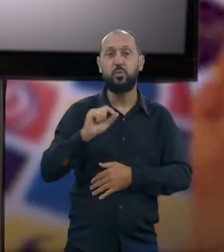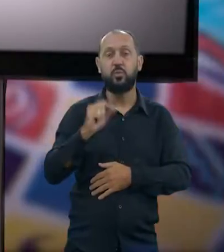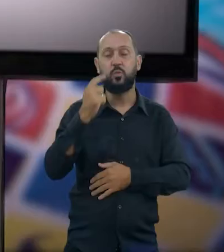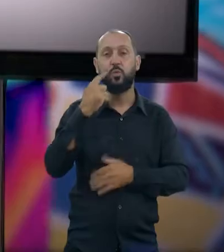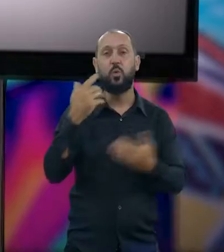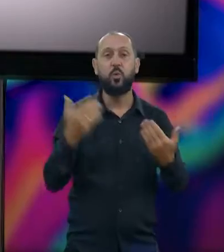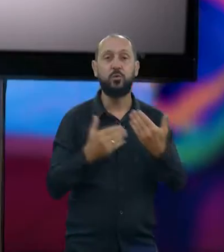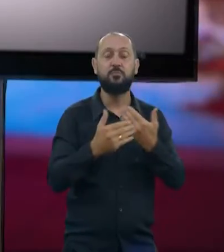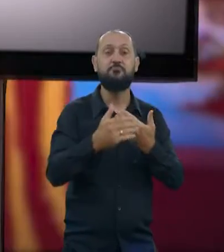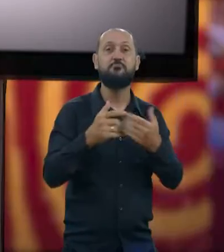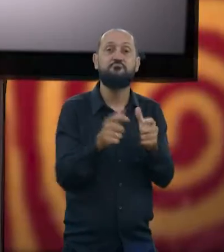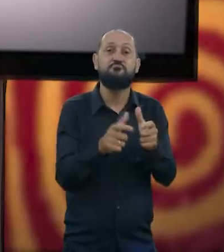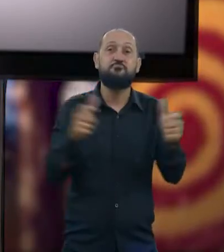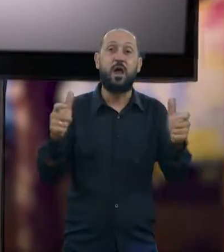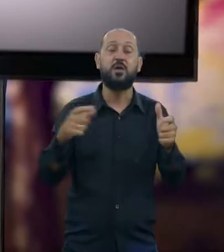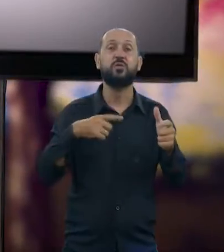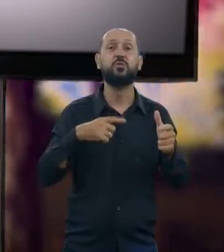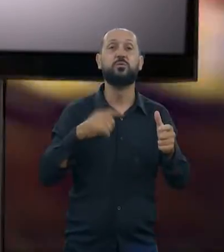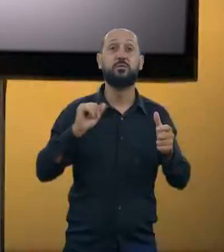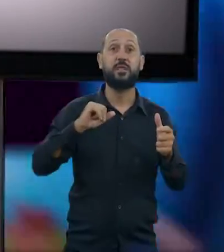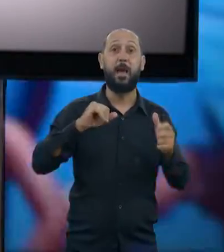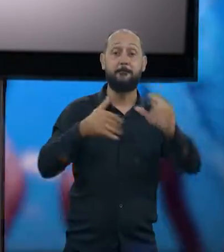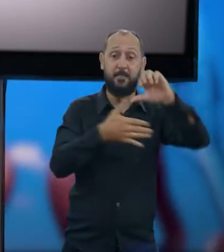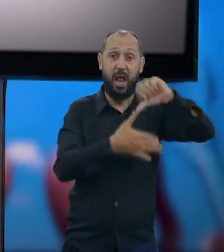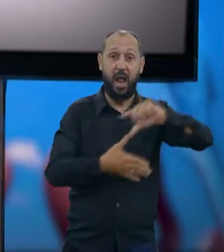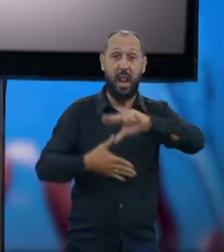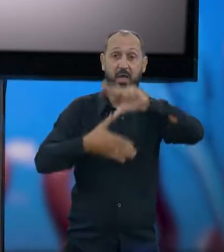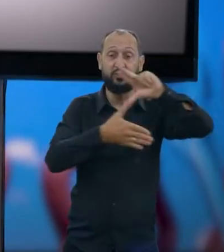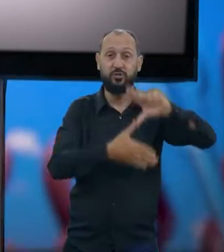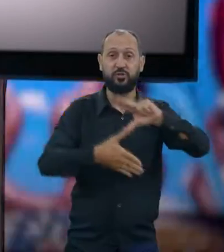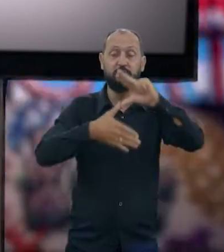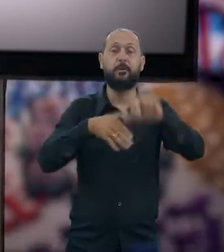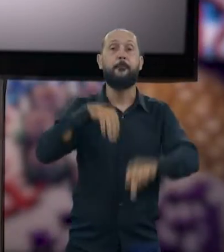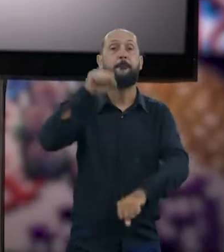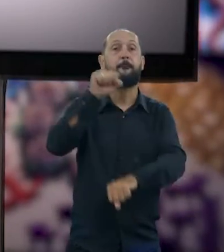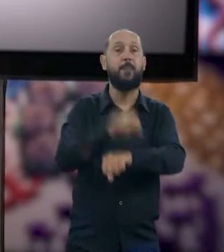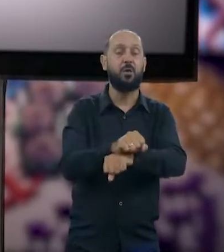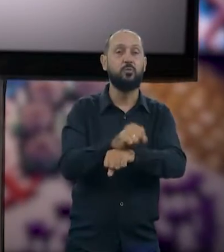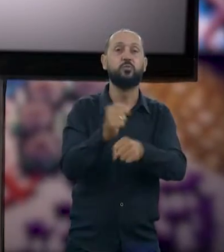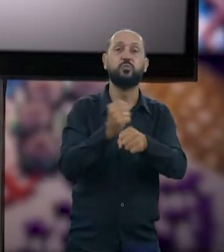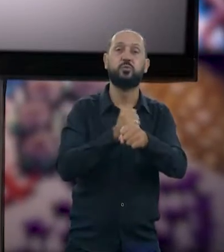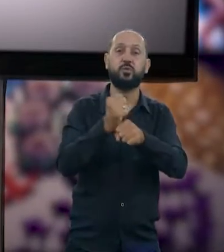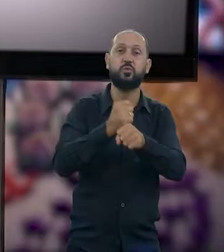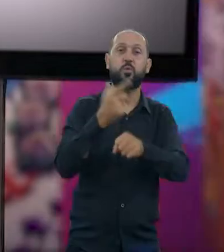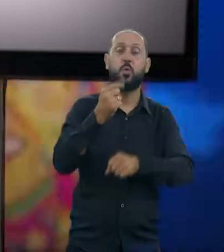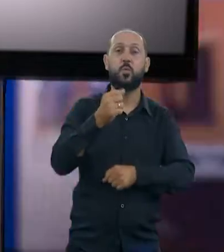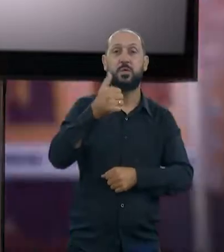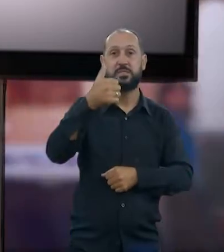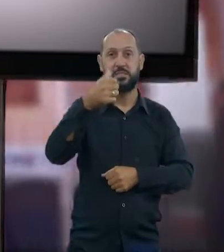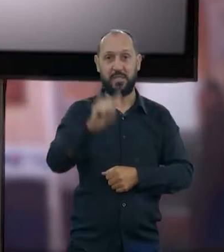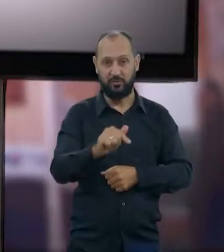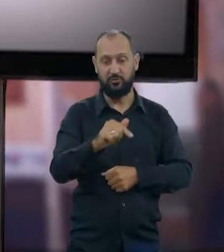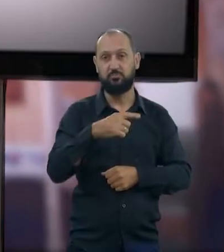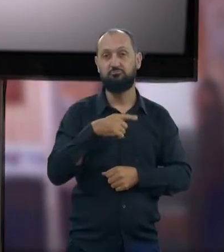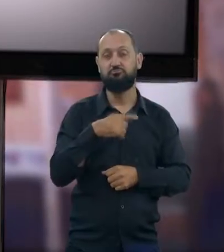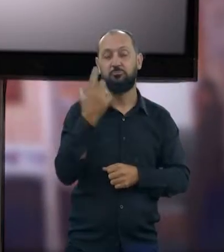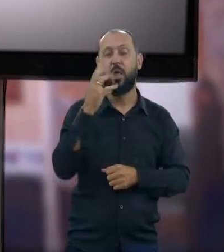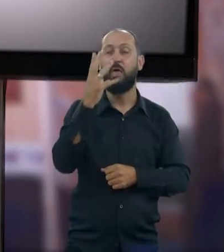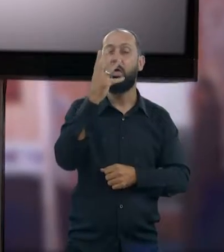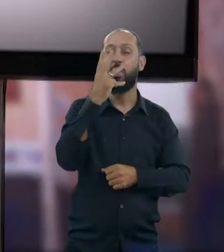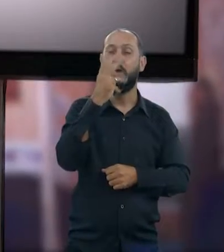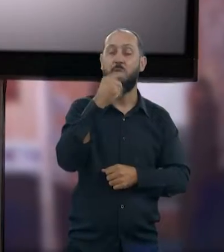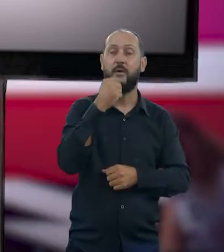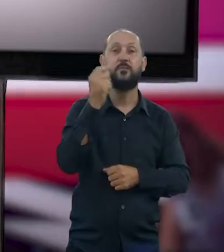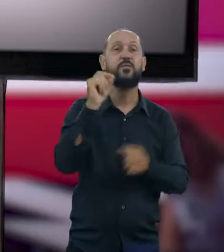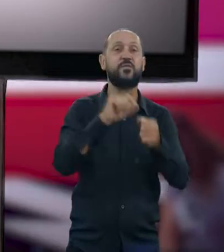do Sul, o Morenão, maior estádio universitário da América Latina, está parado desde 2017 e a